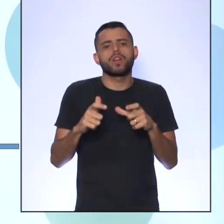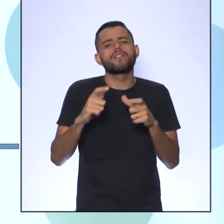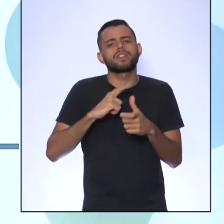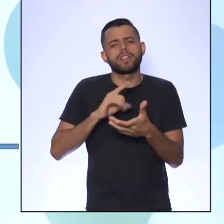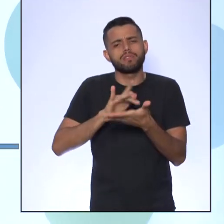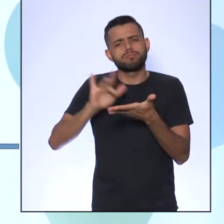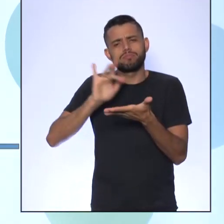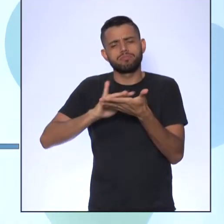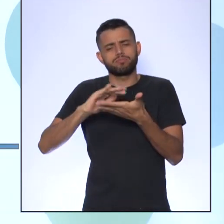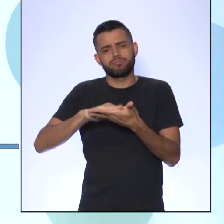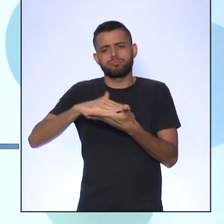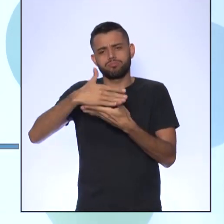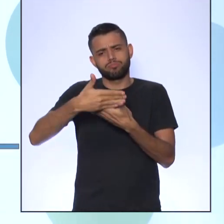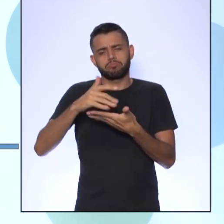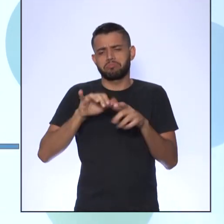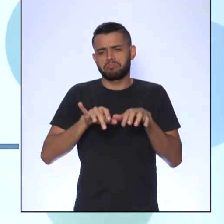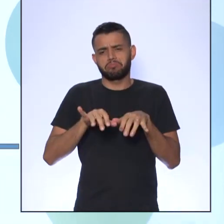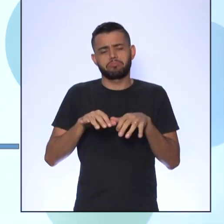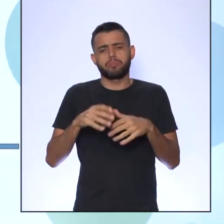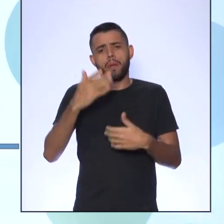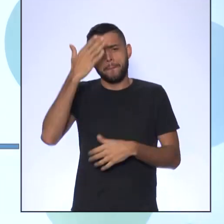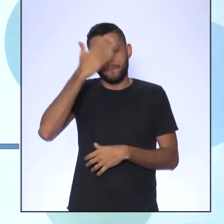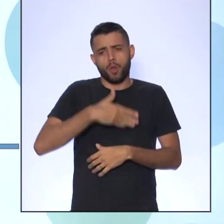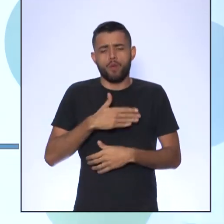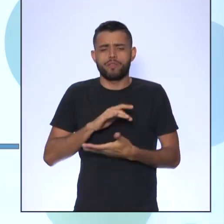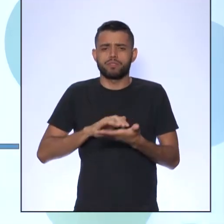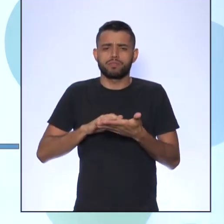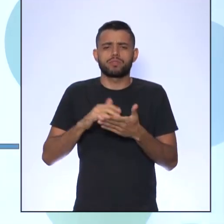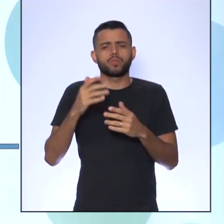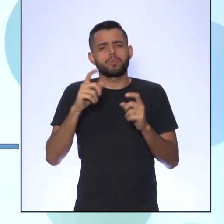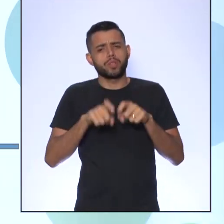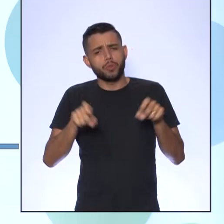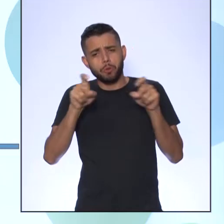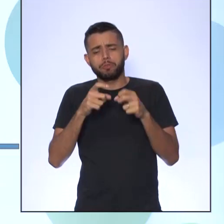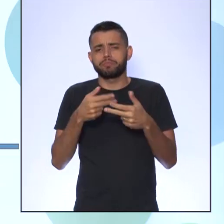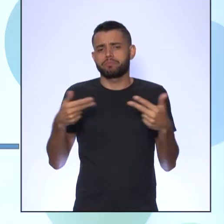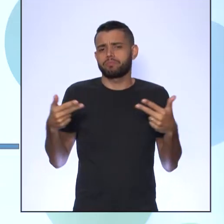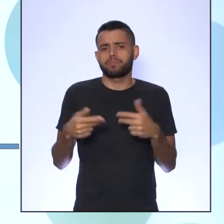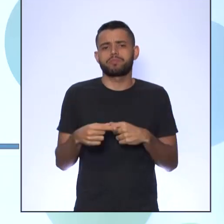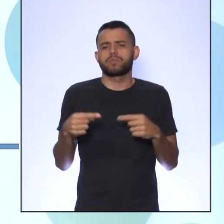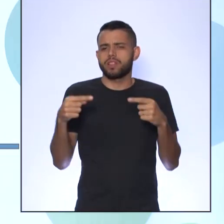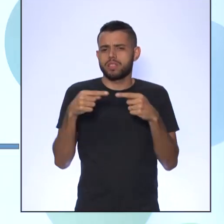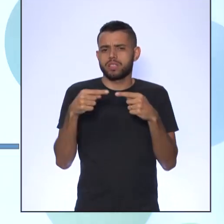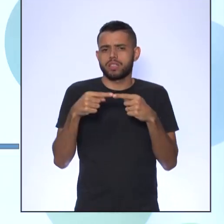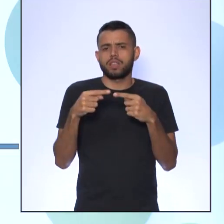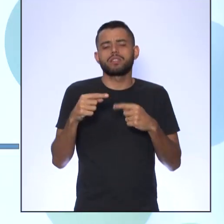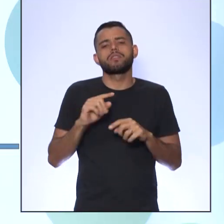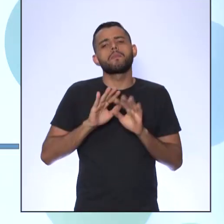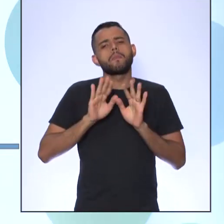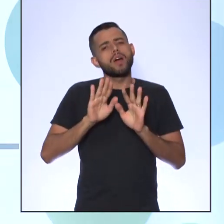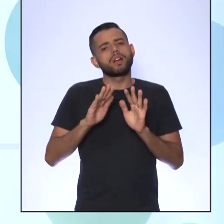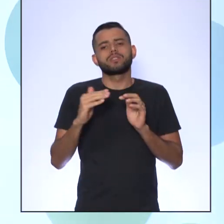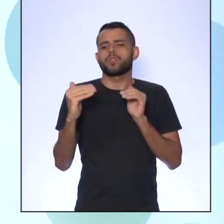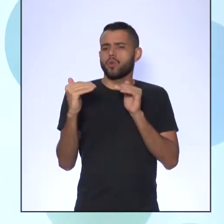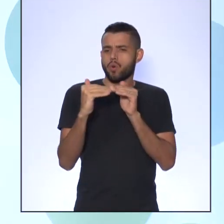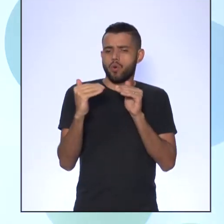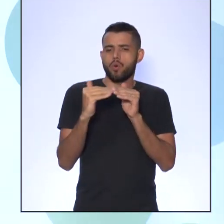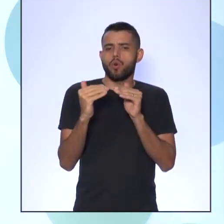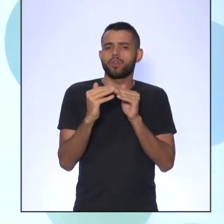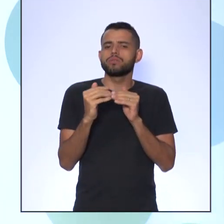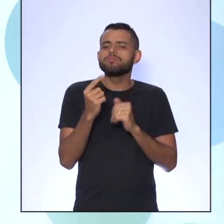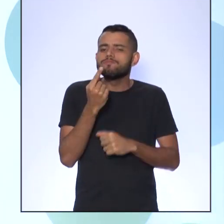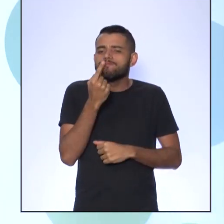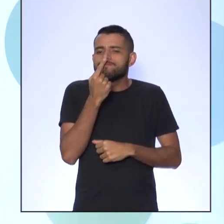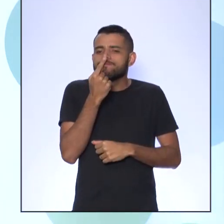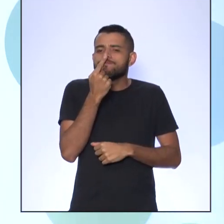dispositivo para ele fazer a sua prova, né, o tablet, o computador, enfim, o dispositivo mais adequado, mas eu concordo que ele deve ter essa